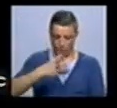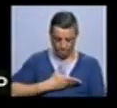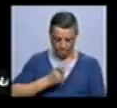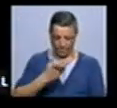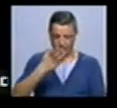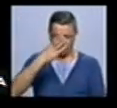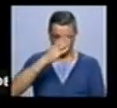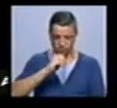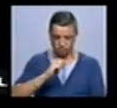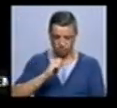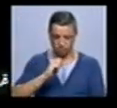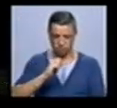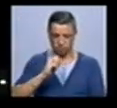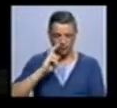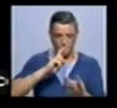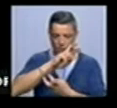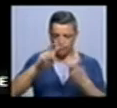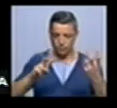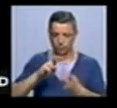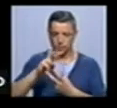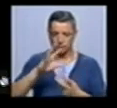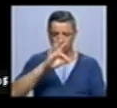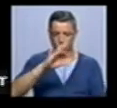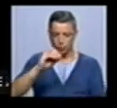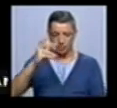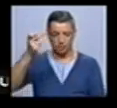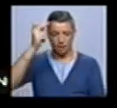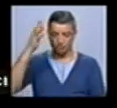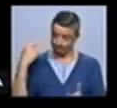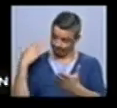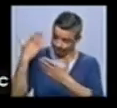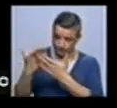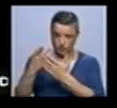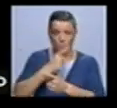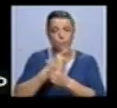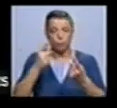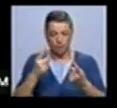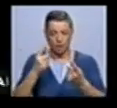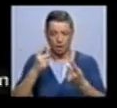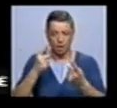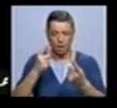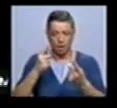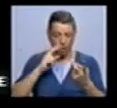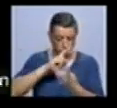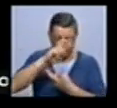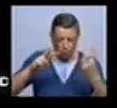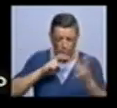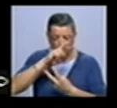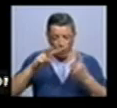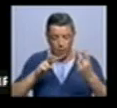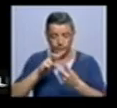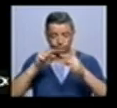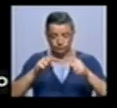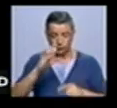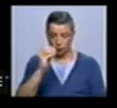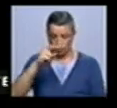andávamos, que os astrónomos já andavam à procura há 40 anos no Sol. E porquê é que andavam a procurar este tipo de ondas? Por uma